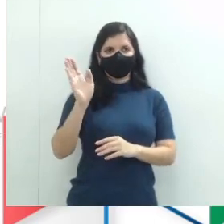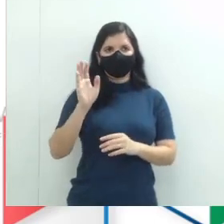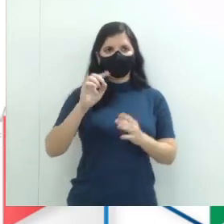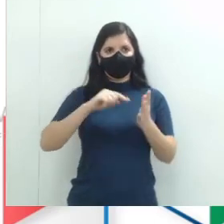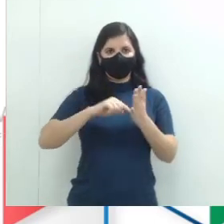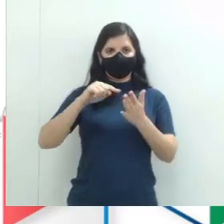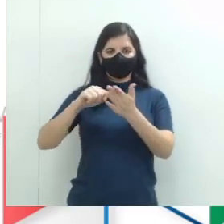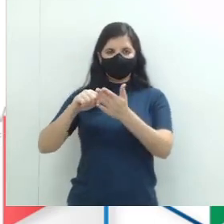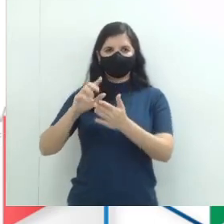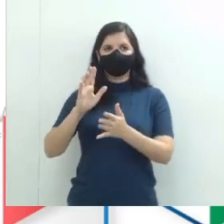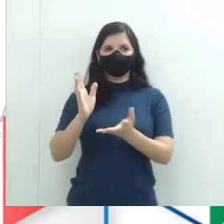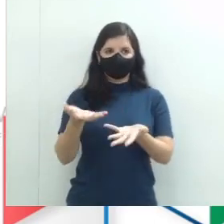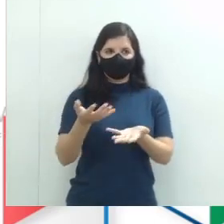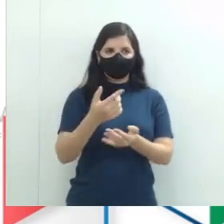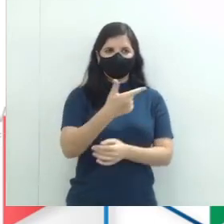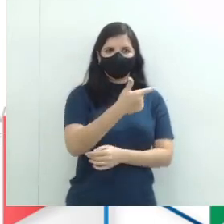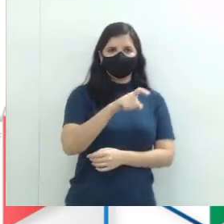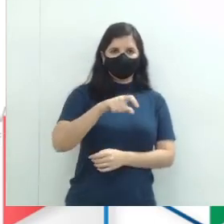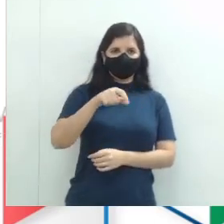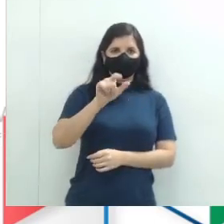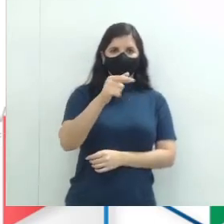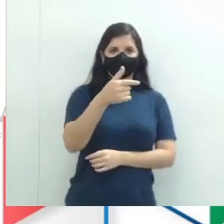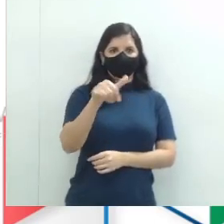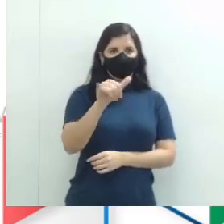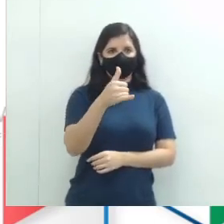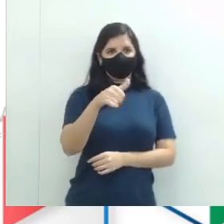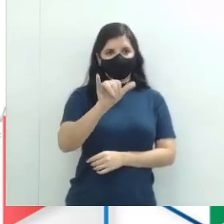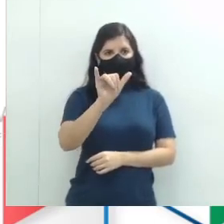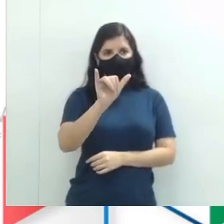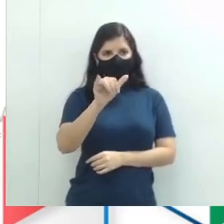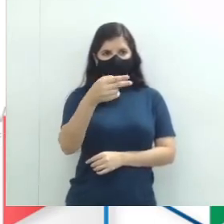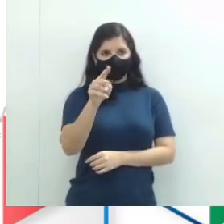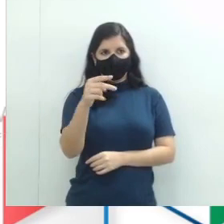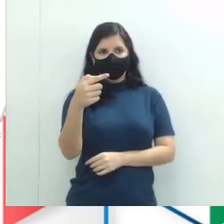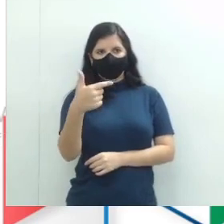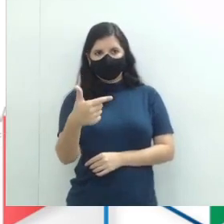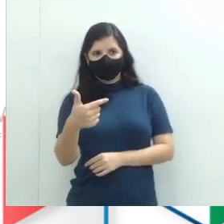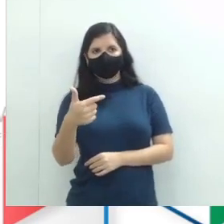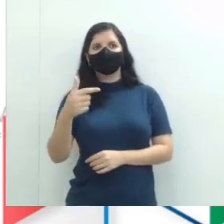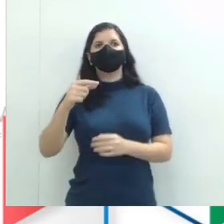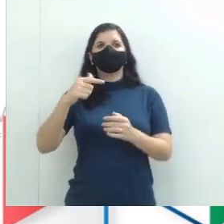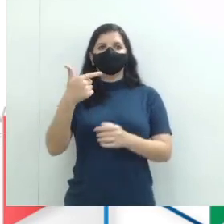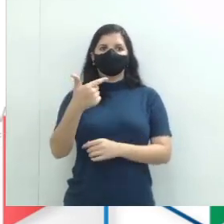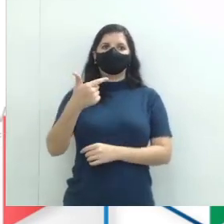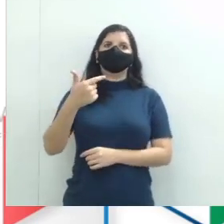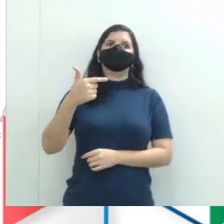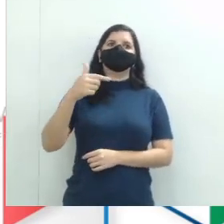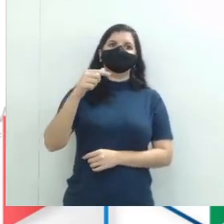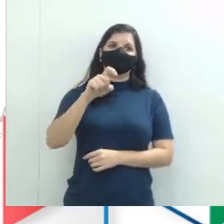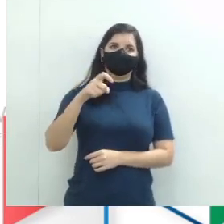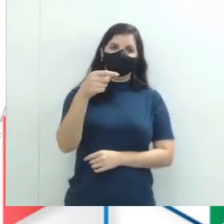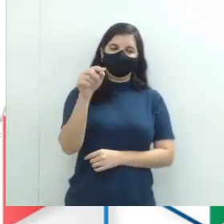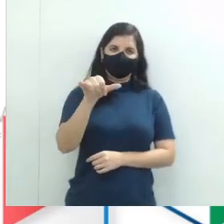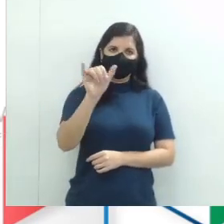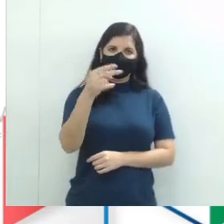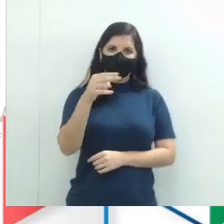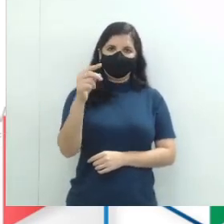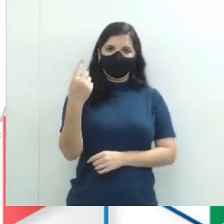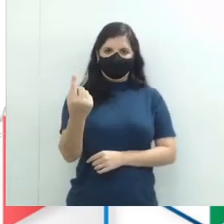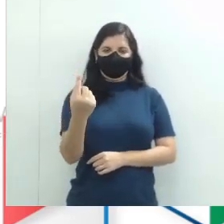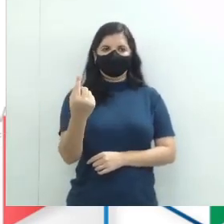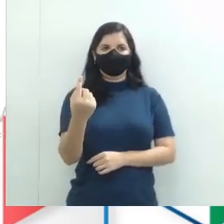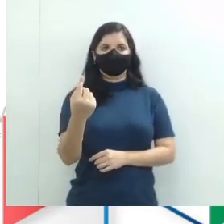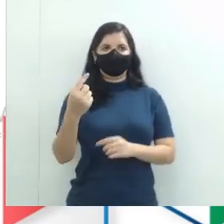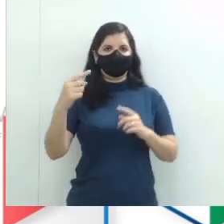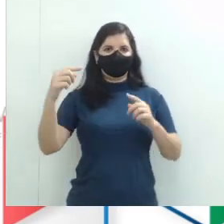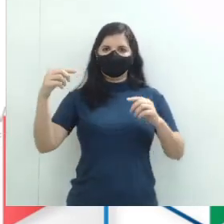são esses, e aí eu tenho 2x menos y igual a menos 2, e eu tenho 2x menos y igual a menos 1.